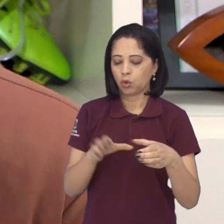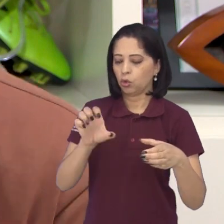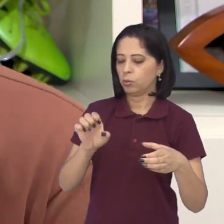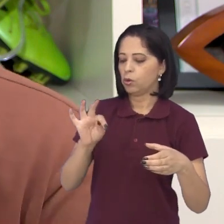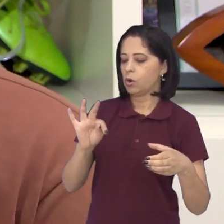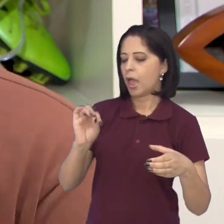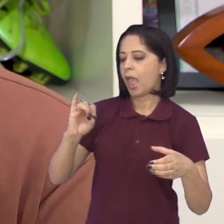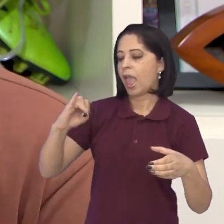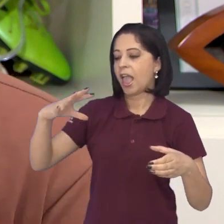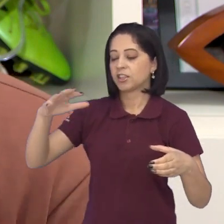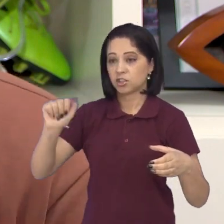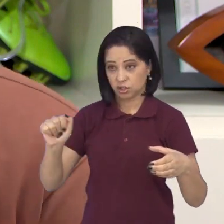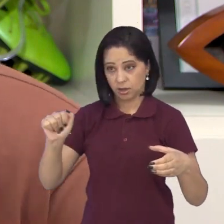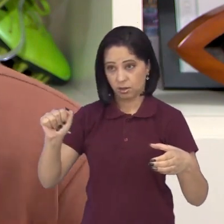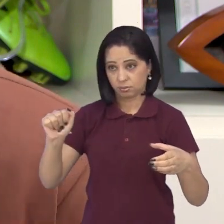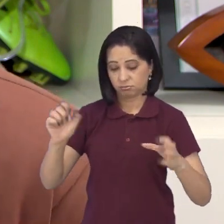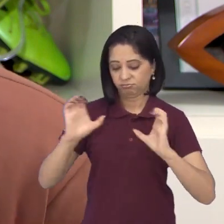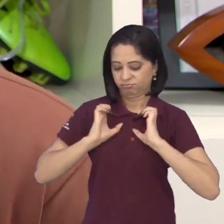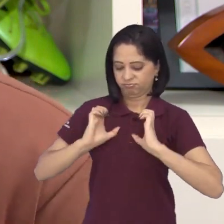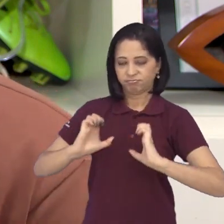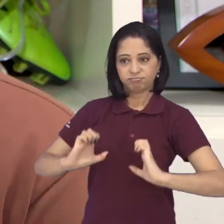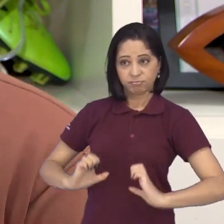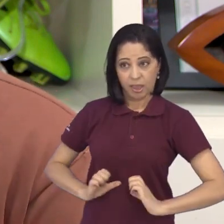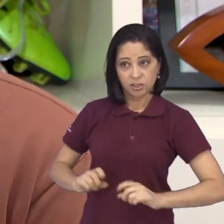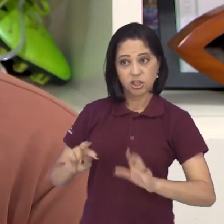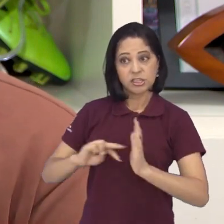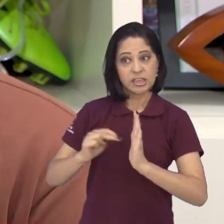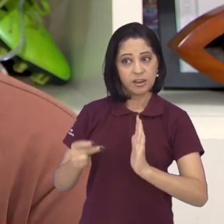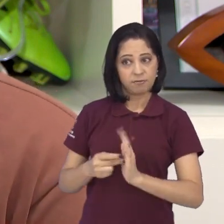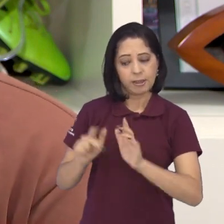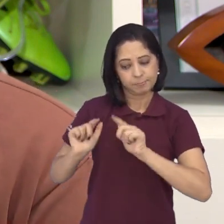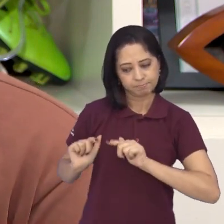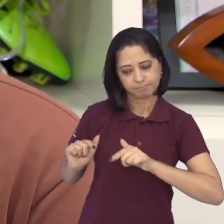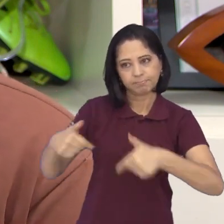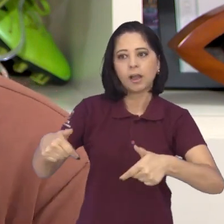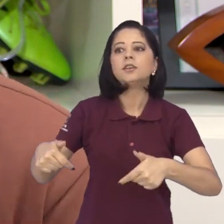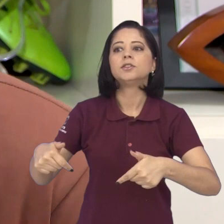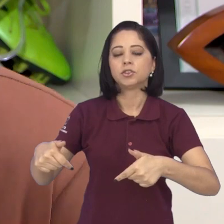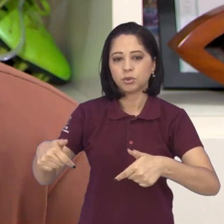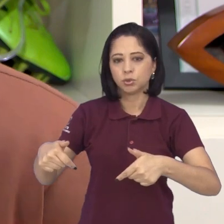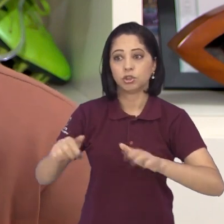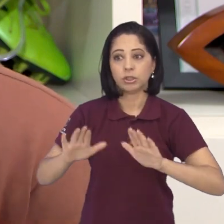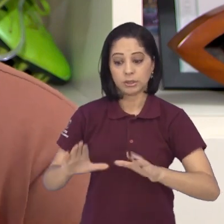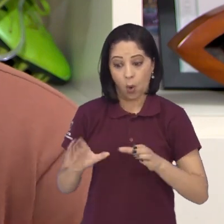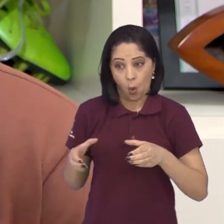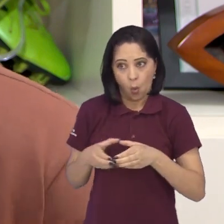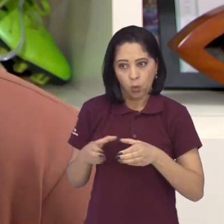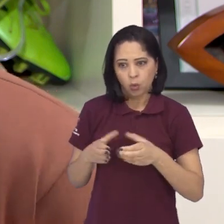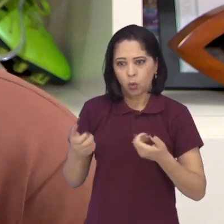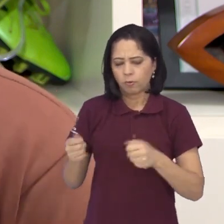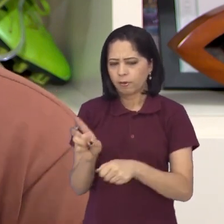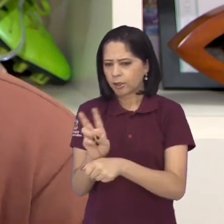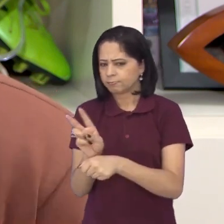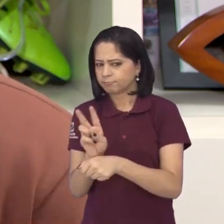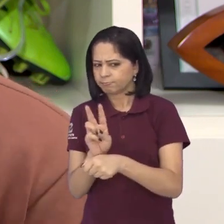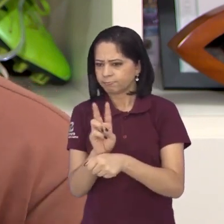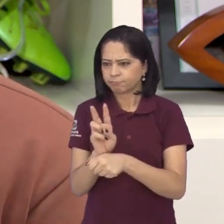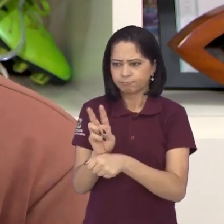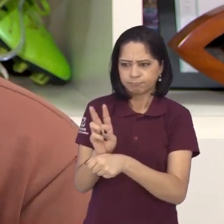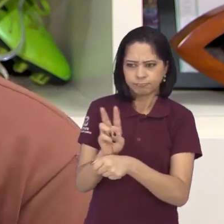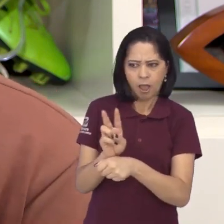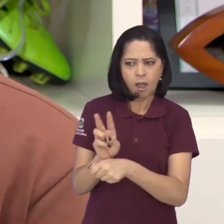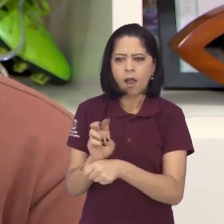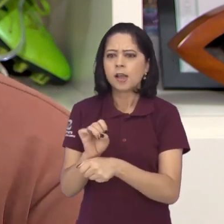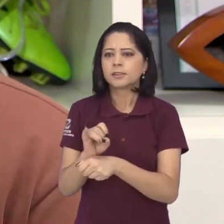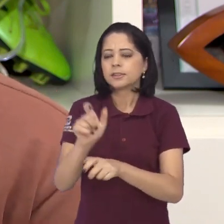próprio nome já diz, né, é manter a ética nas atitudes de todos os vereadores, né? Fiscalizar essa relação entre